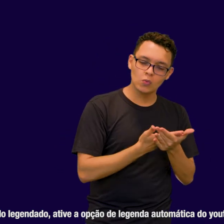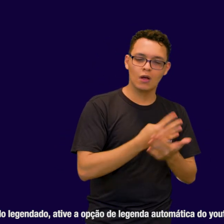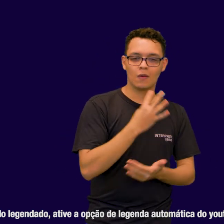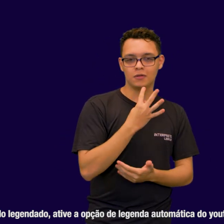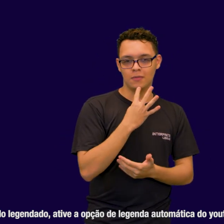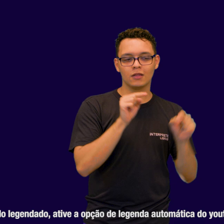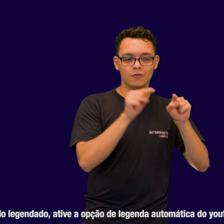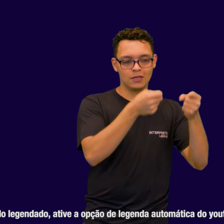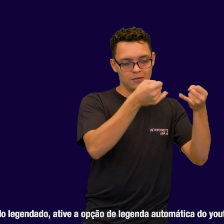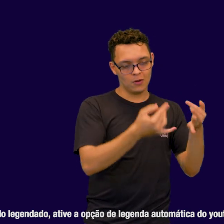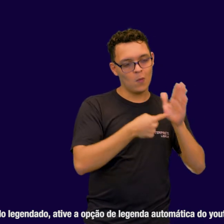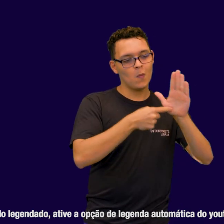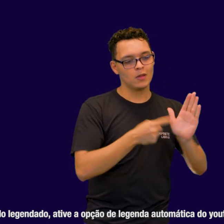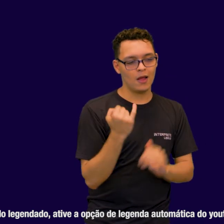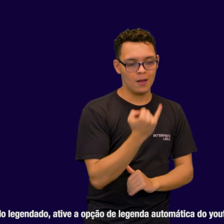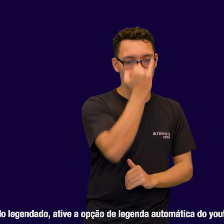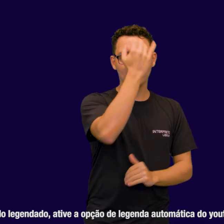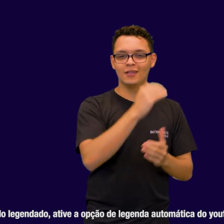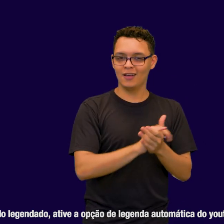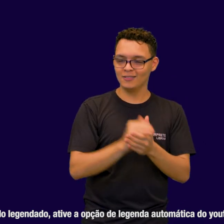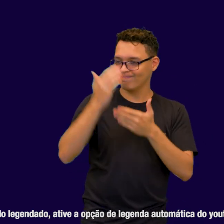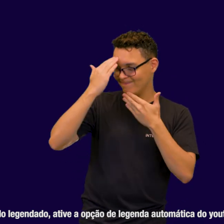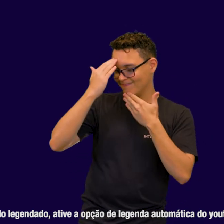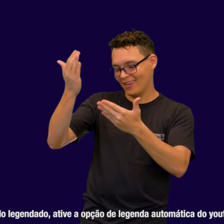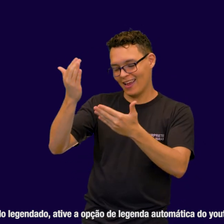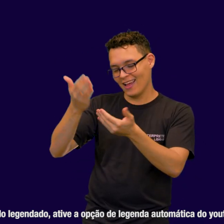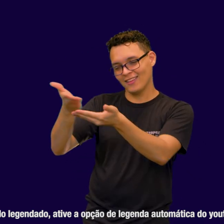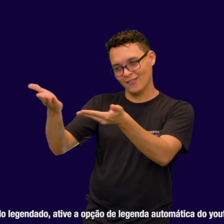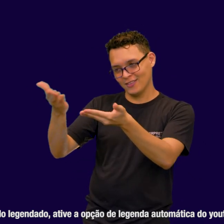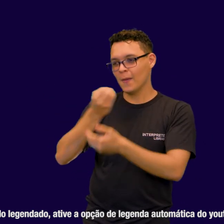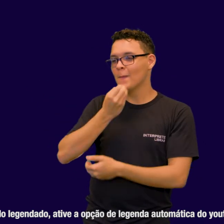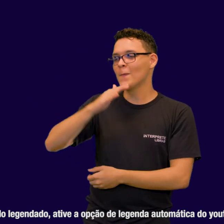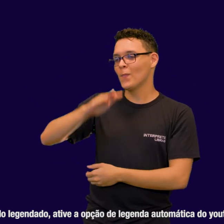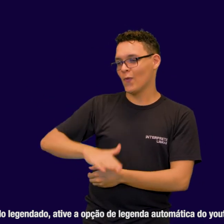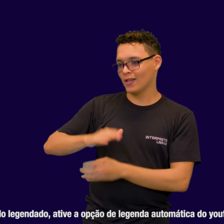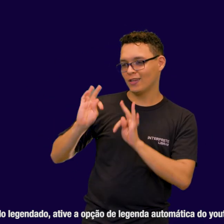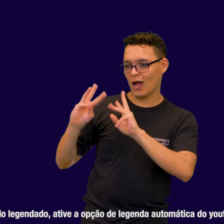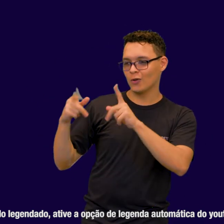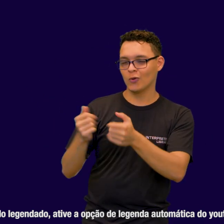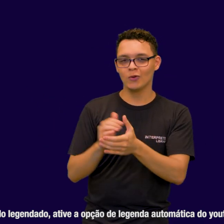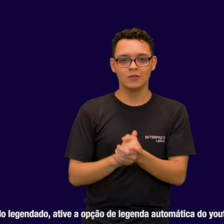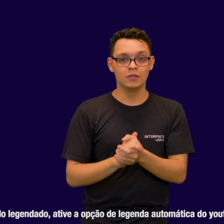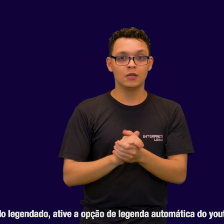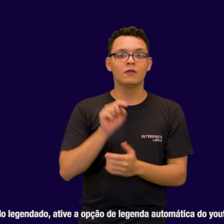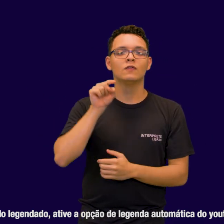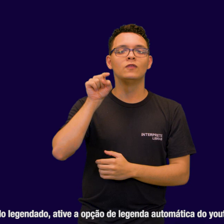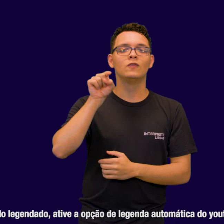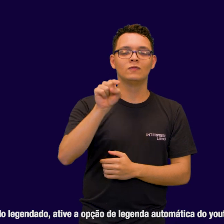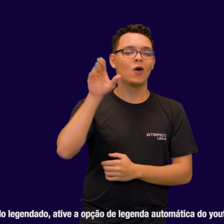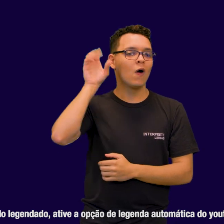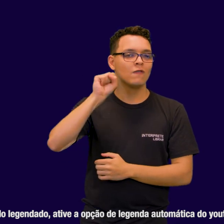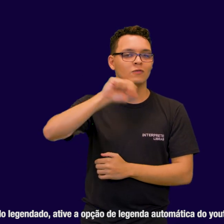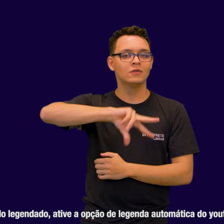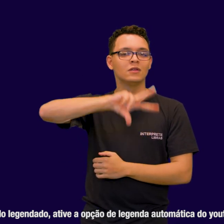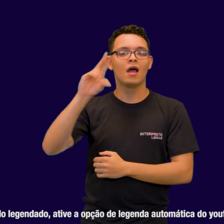necessário e você trouxe essa clareza aqui pra gente. Muito obrigada. Obrigada a você. Boa tarde para todo mundo que estiver nos ouvindo. Você ouviu o